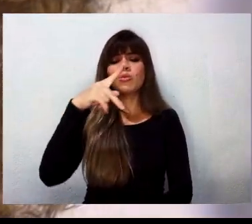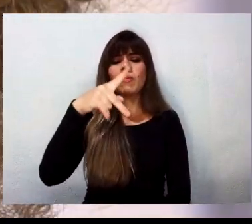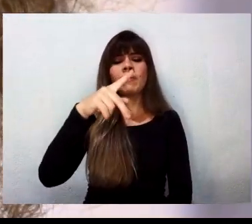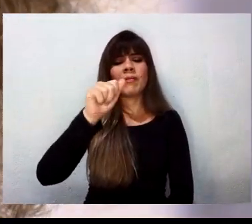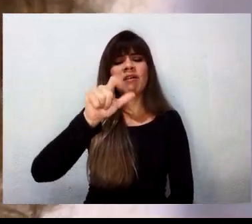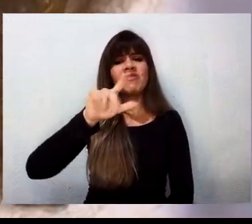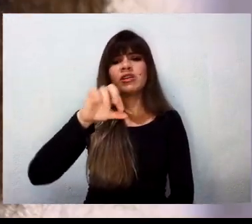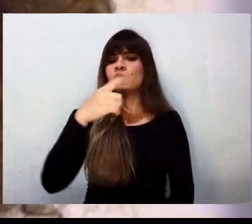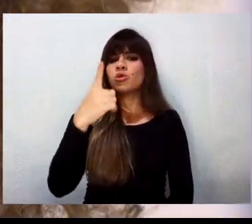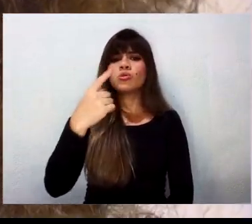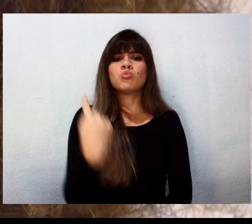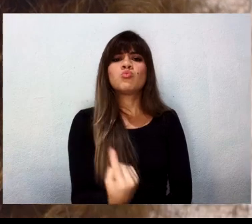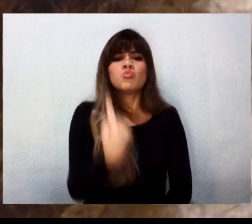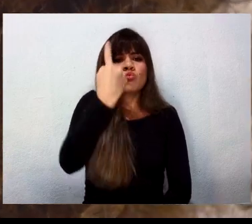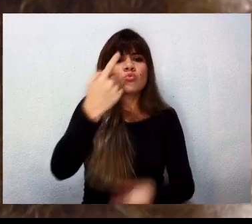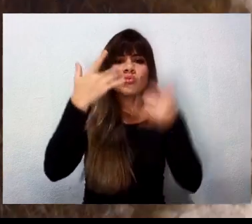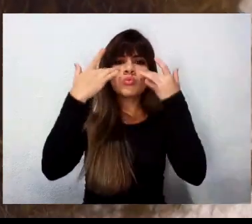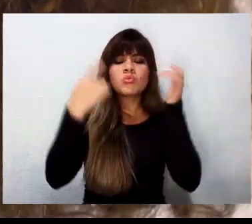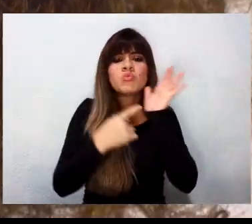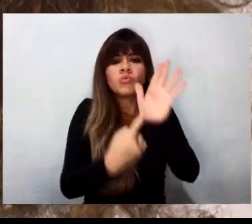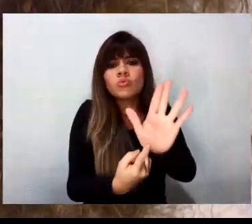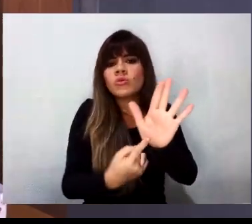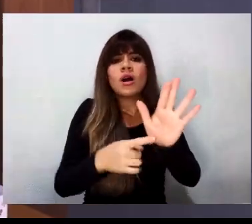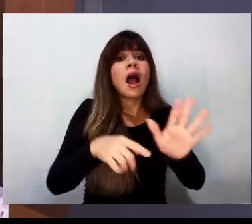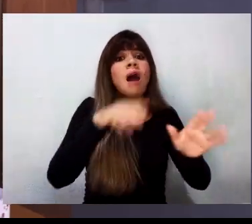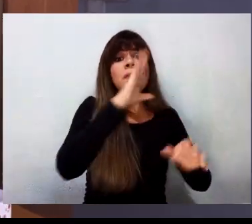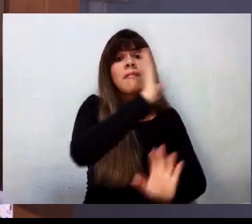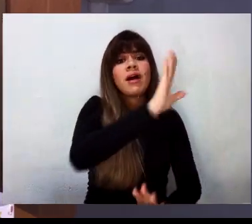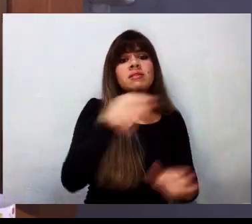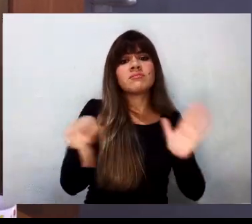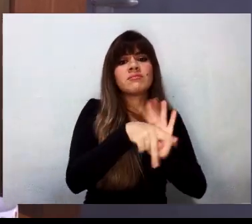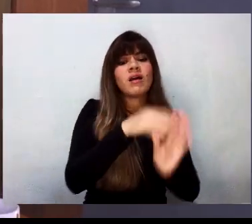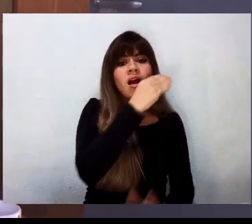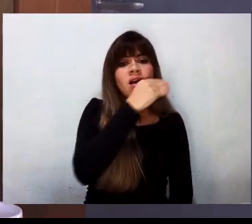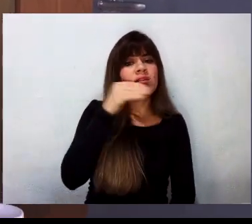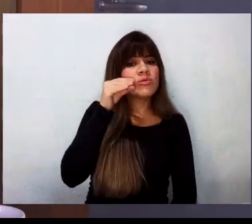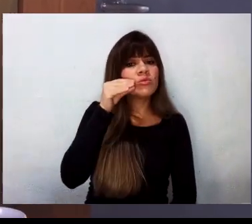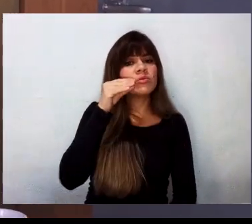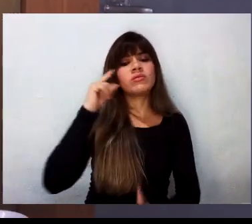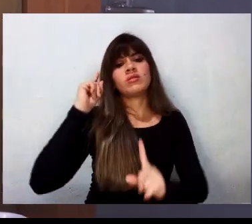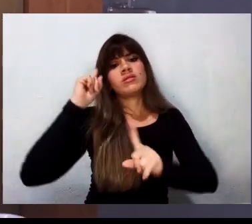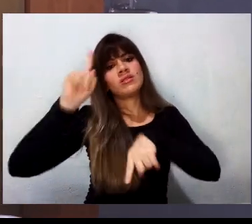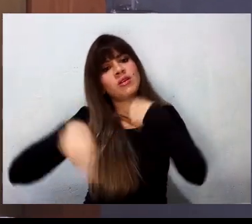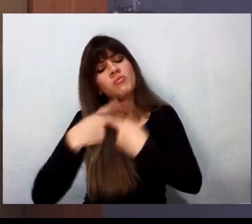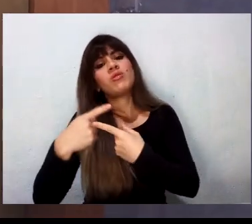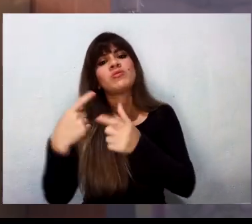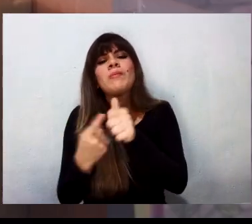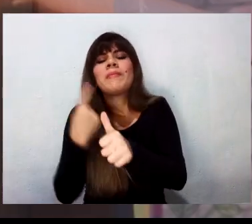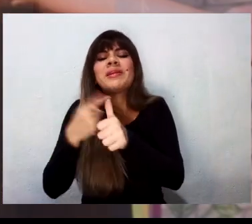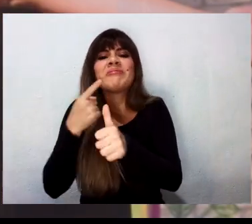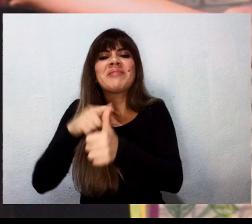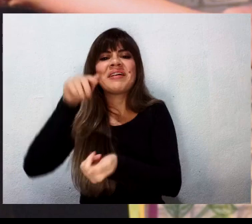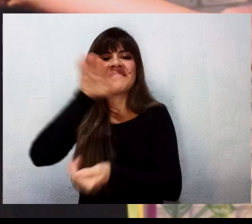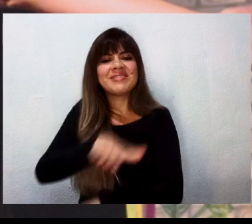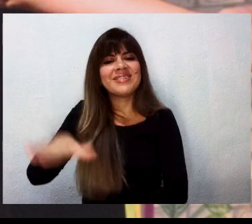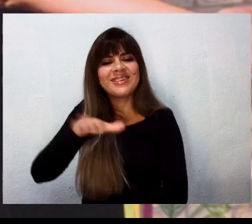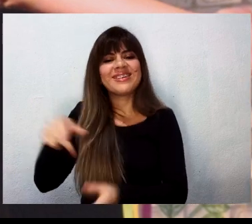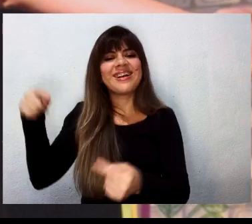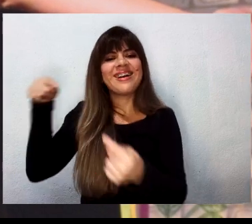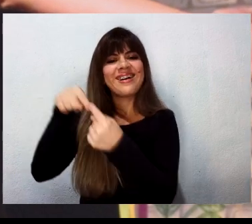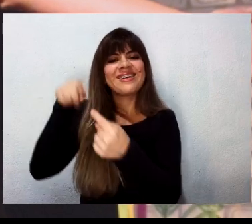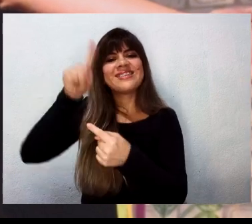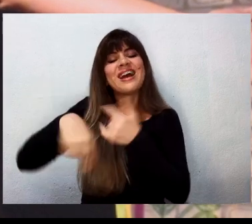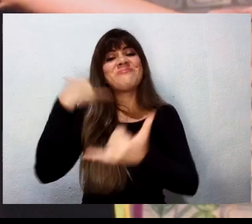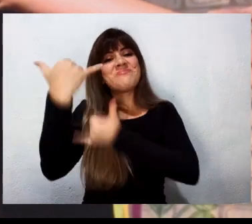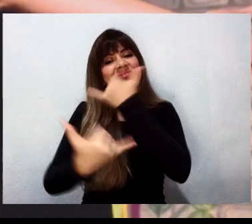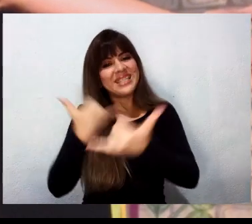tinha um espetáculo, que era A Revolta das Coisas, né? Que é adulto. O primeiro espetáculo infantil que nós montamos foi o Brincando de Brincar. Foto do espetáculo. Fizemos